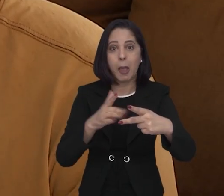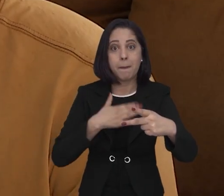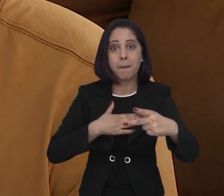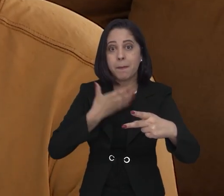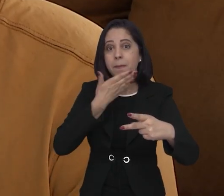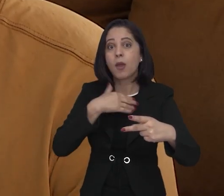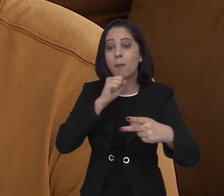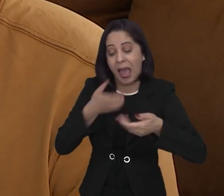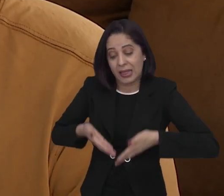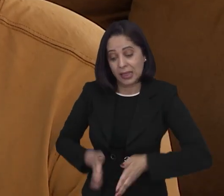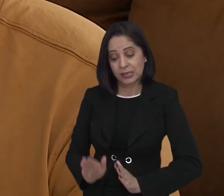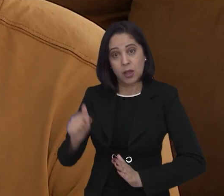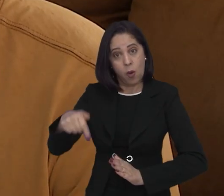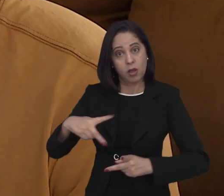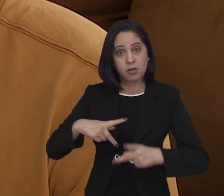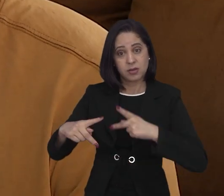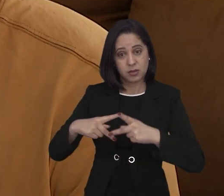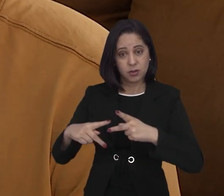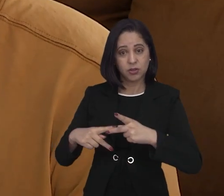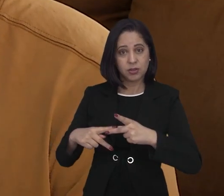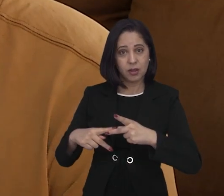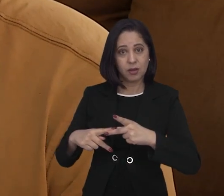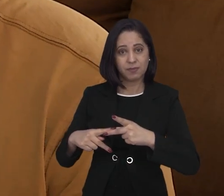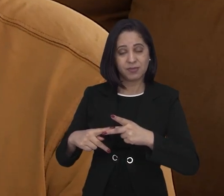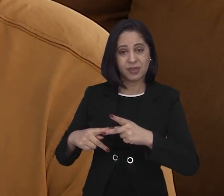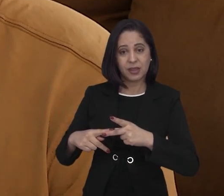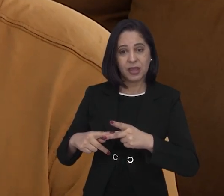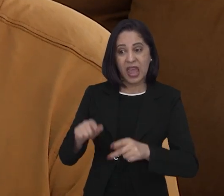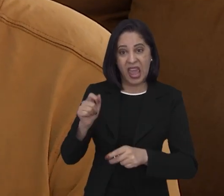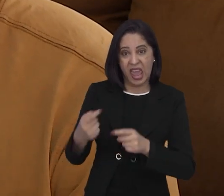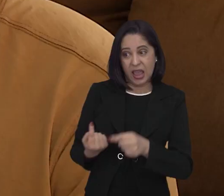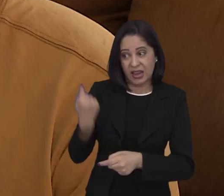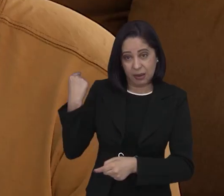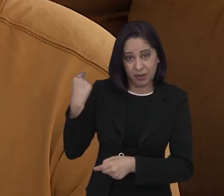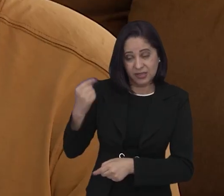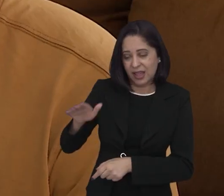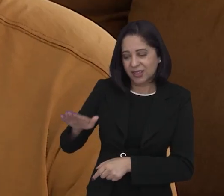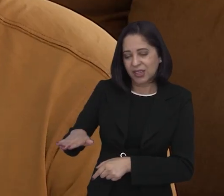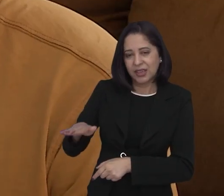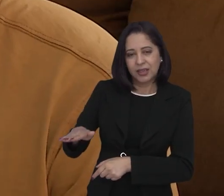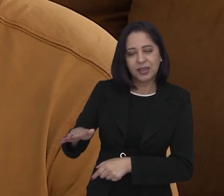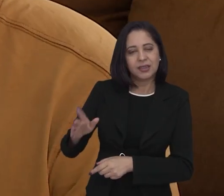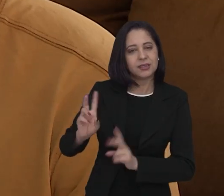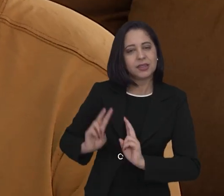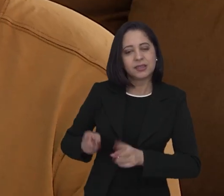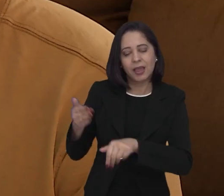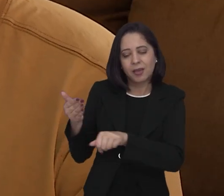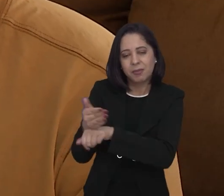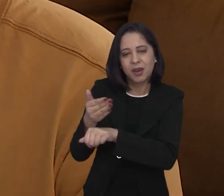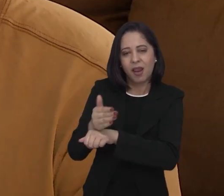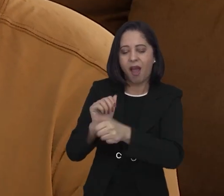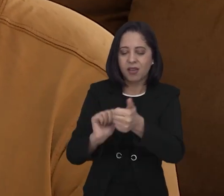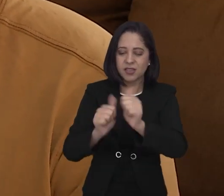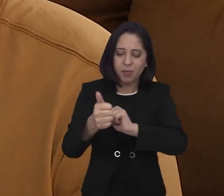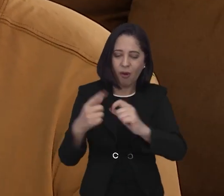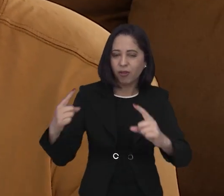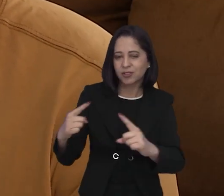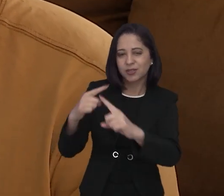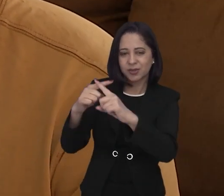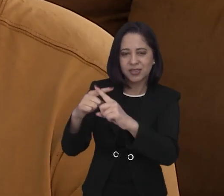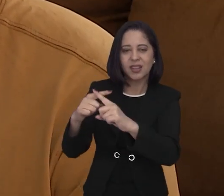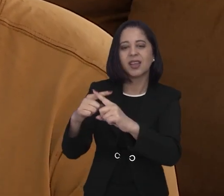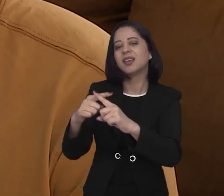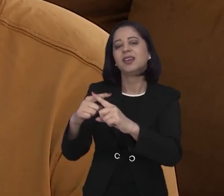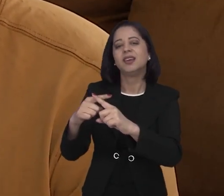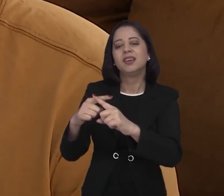e sempre teve esse... Quando criança, ele participava com esportes, disputava torneios,